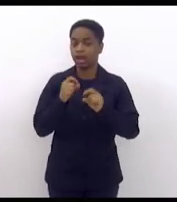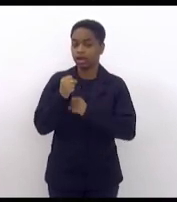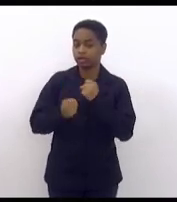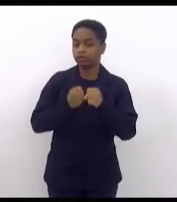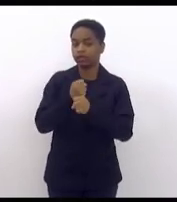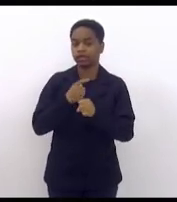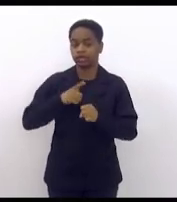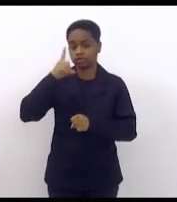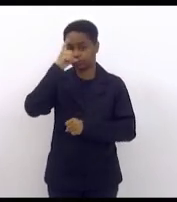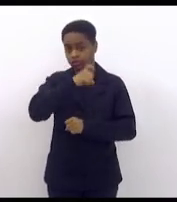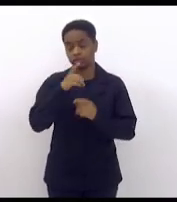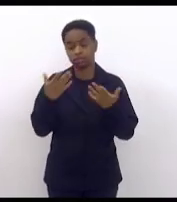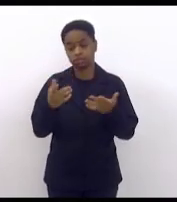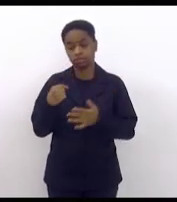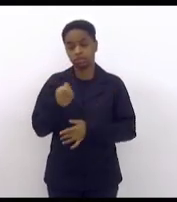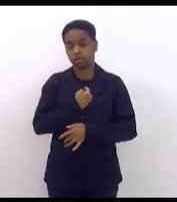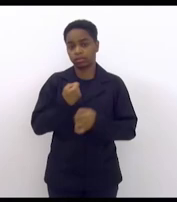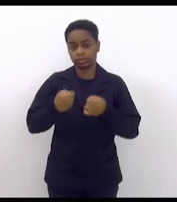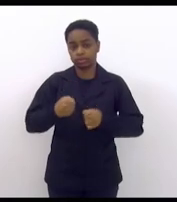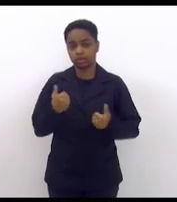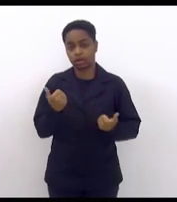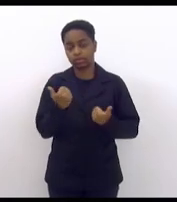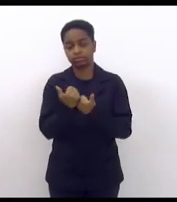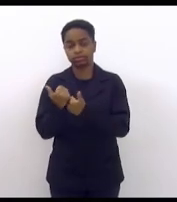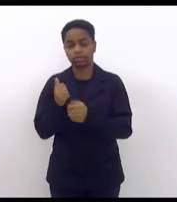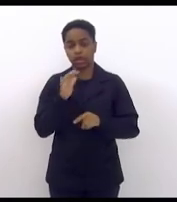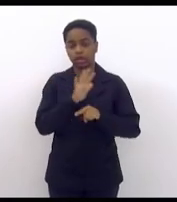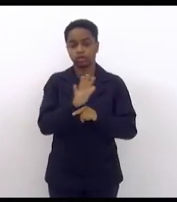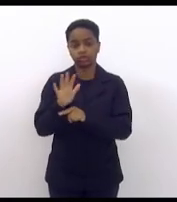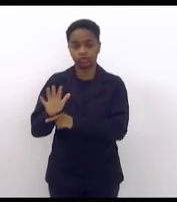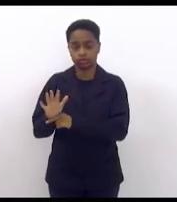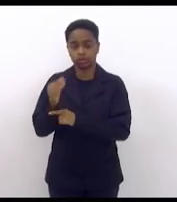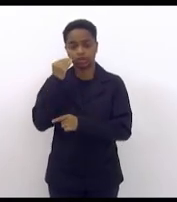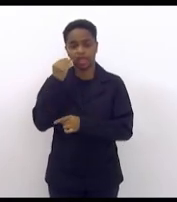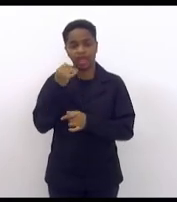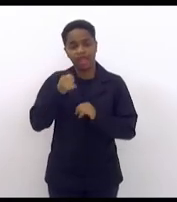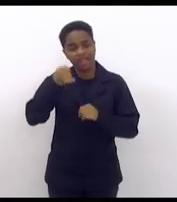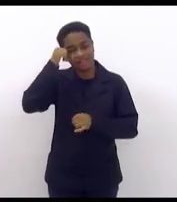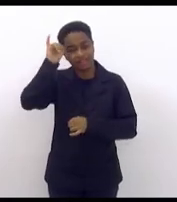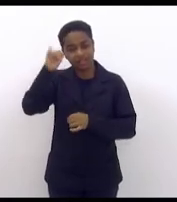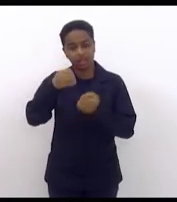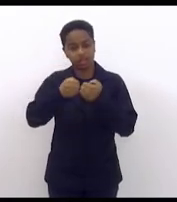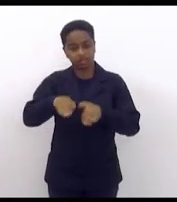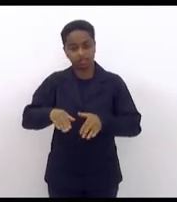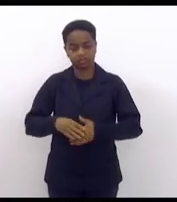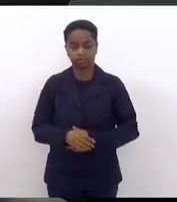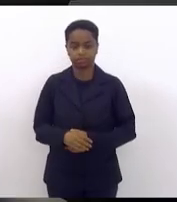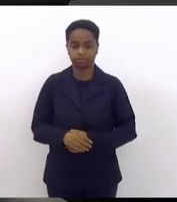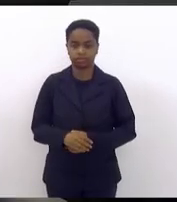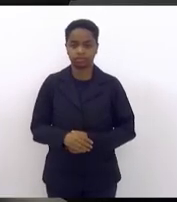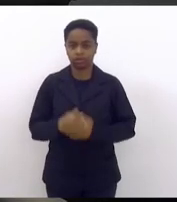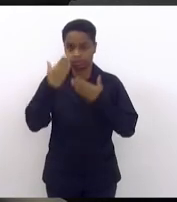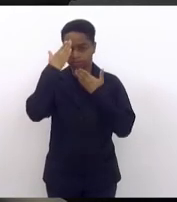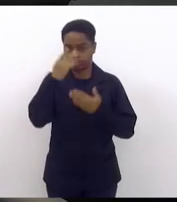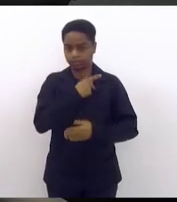dever contribuir para mitigar qualquer dano. Muito obrigado, senhor presidente.